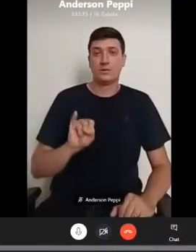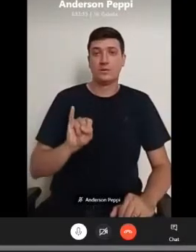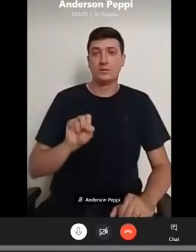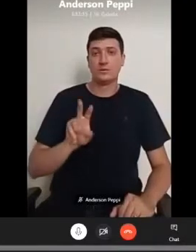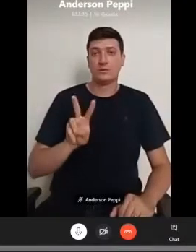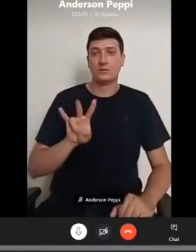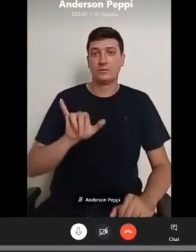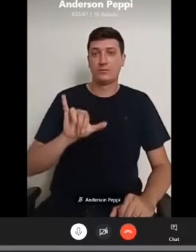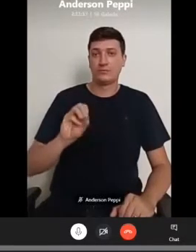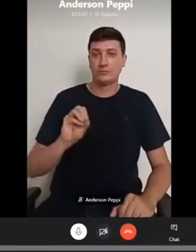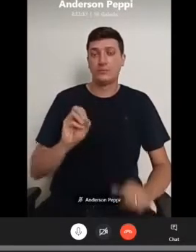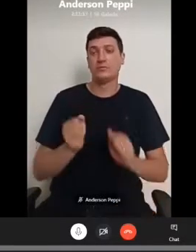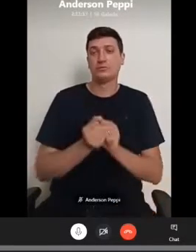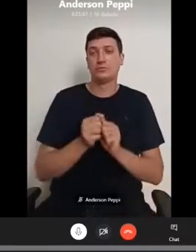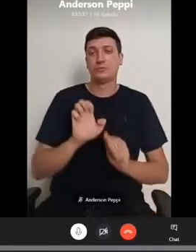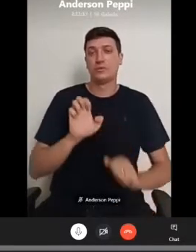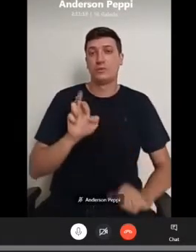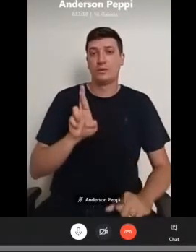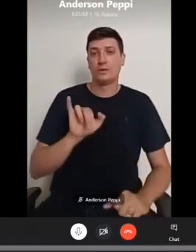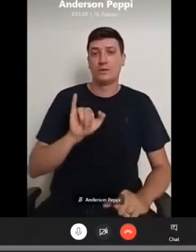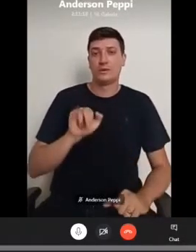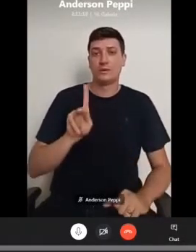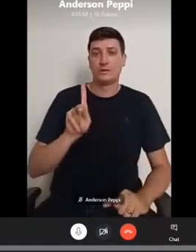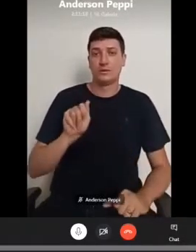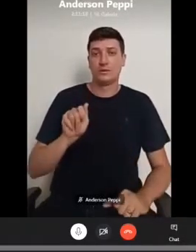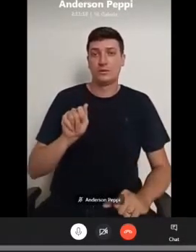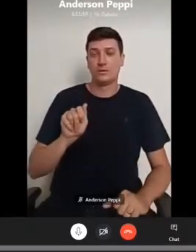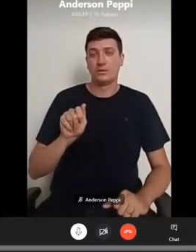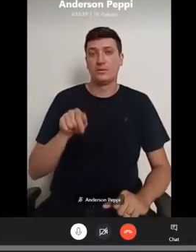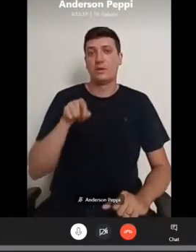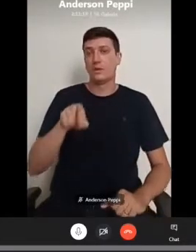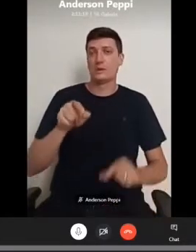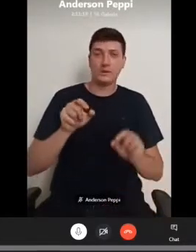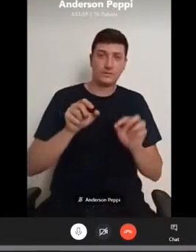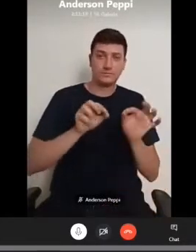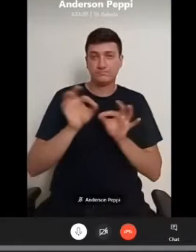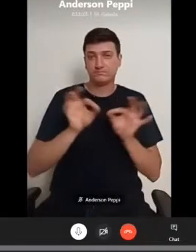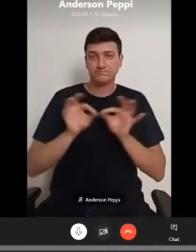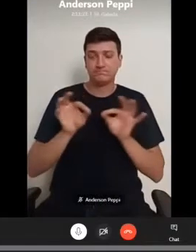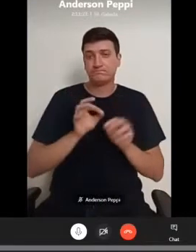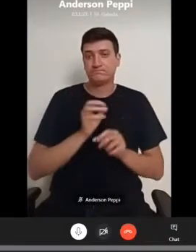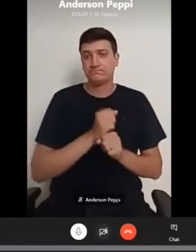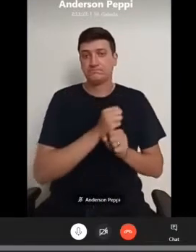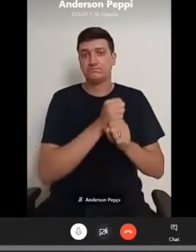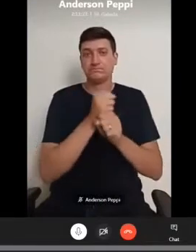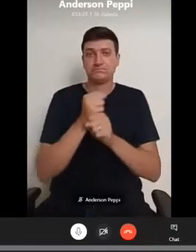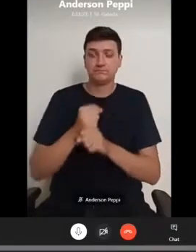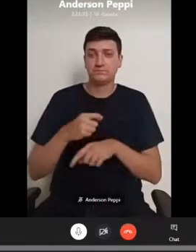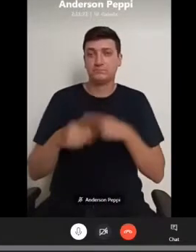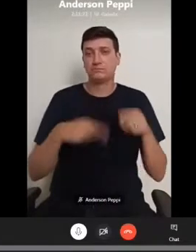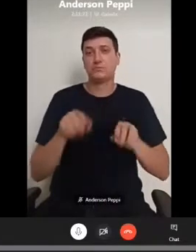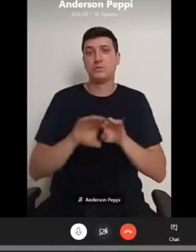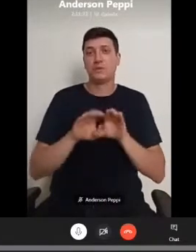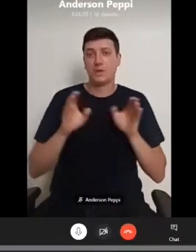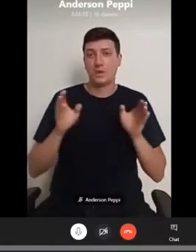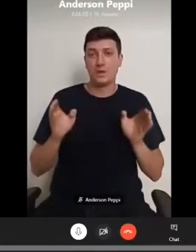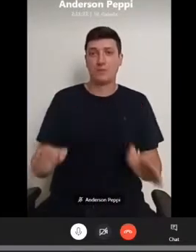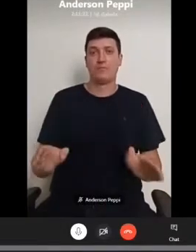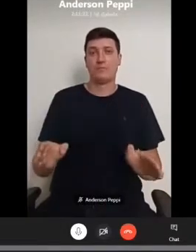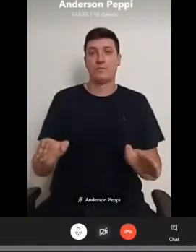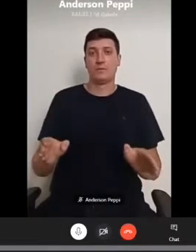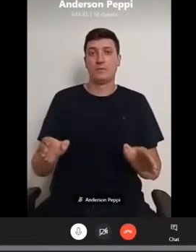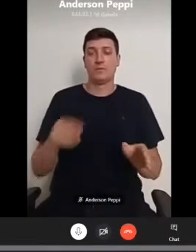para escrutinarem os votos e, posteriormente, entregarem à mesa para a proclamação